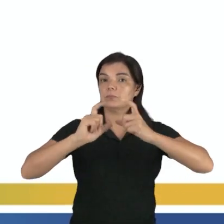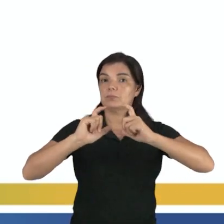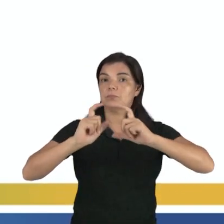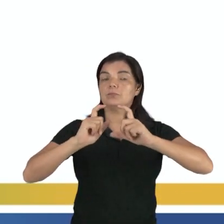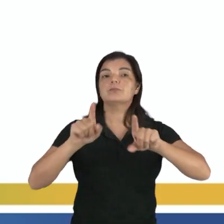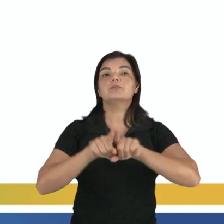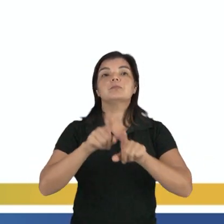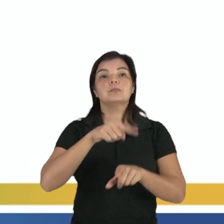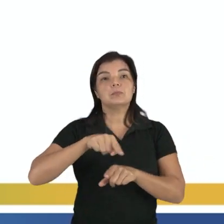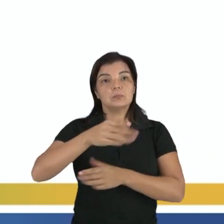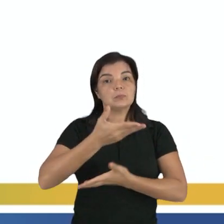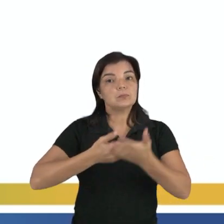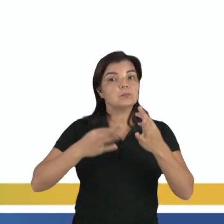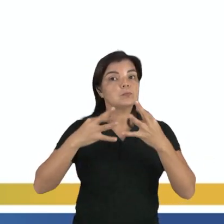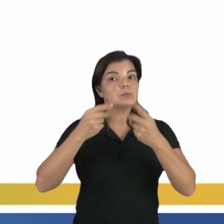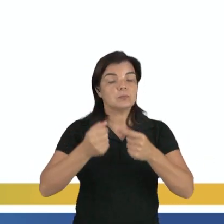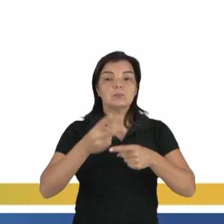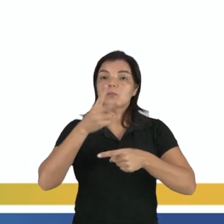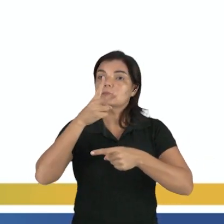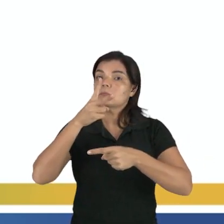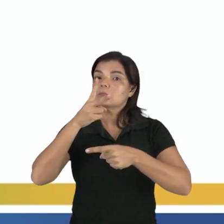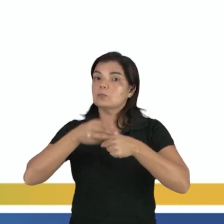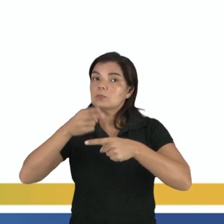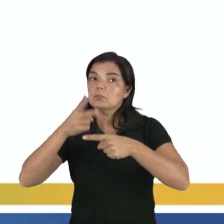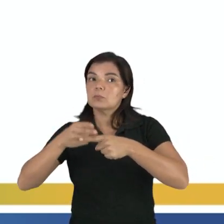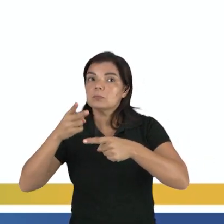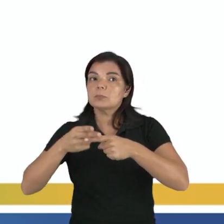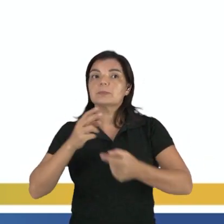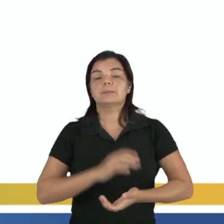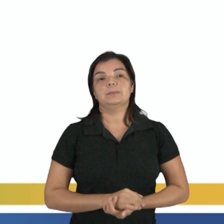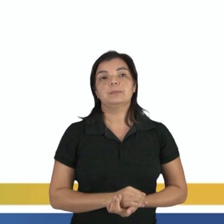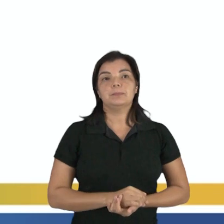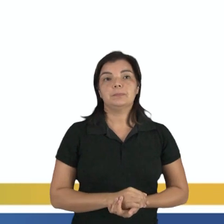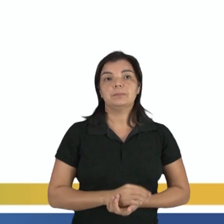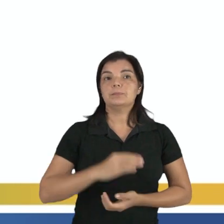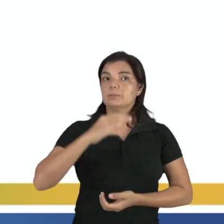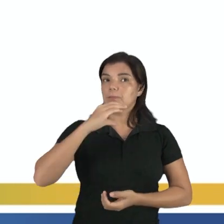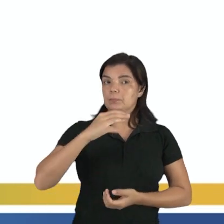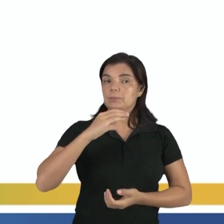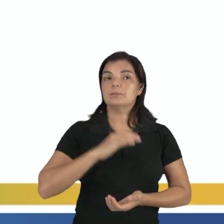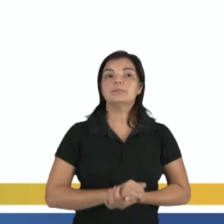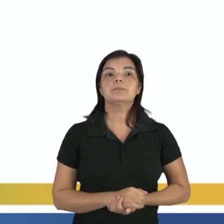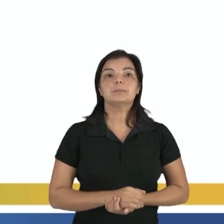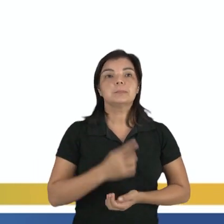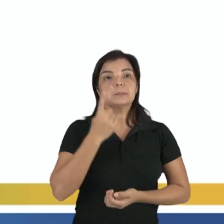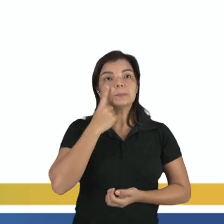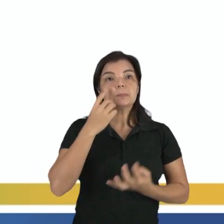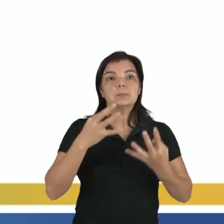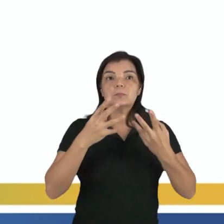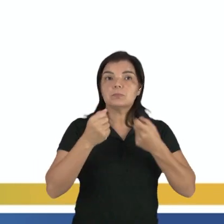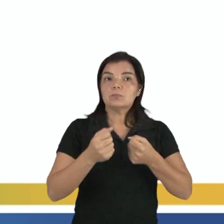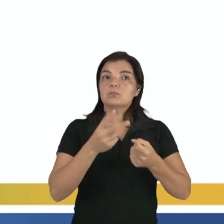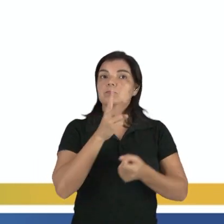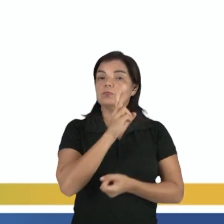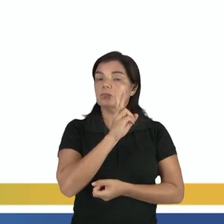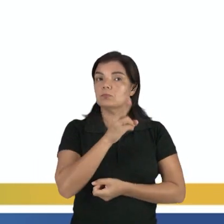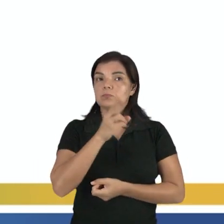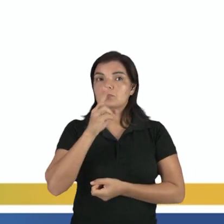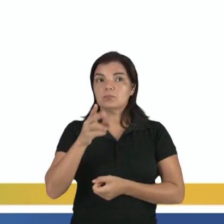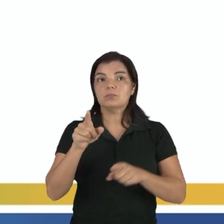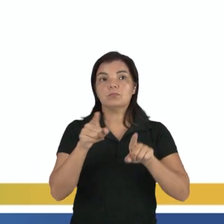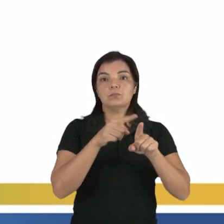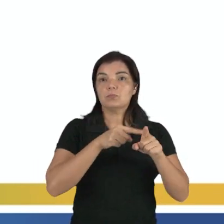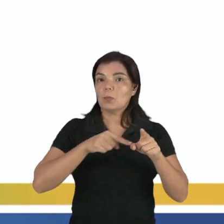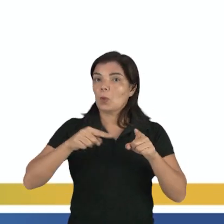procurar uma associação aqui que esteja toda insere tá nesse caso aqui ó letras eu veja que tudo aqui tá no mesmo